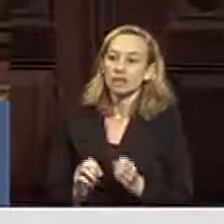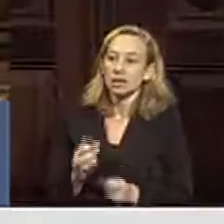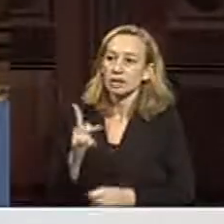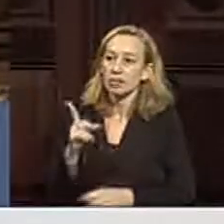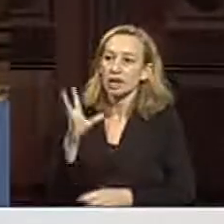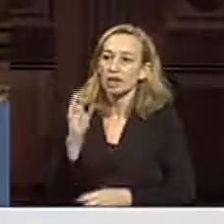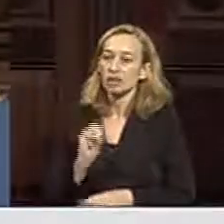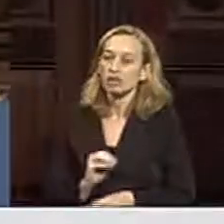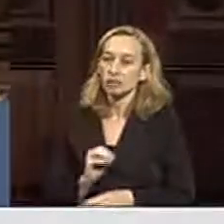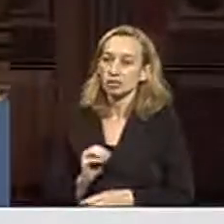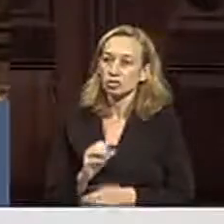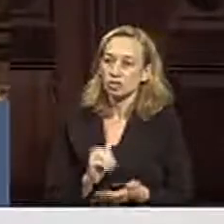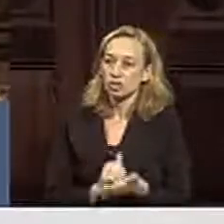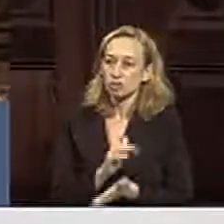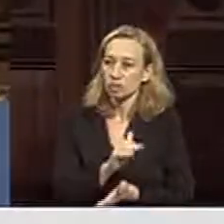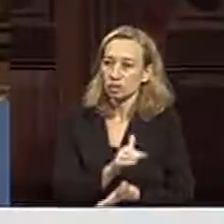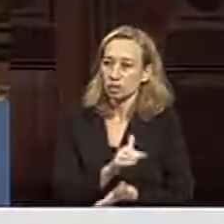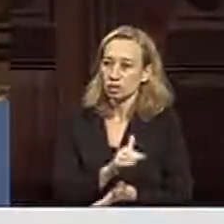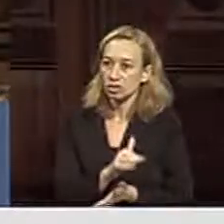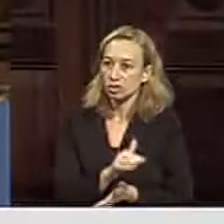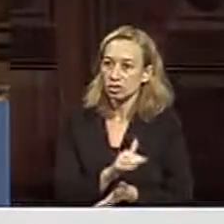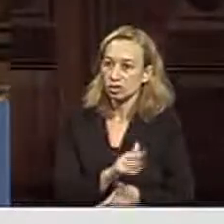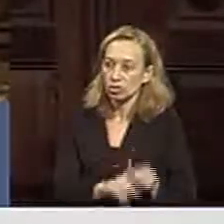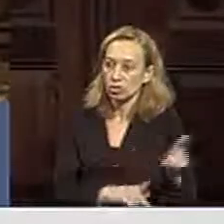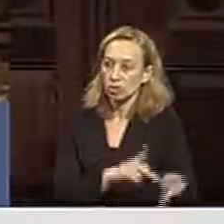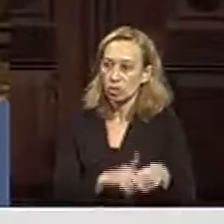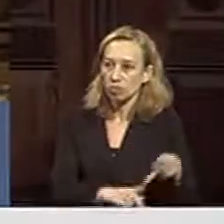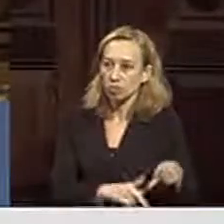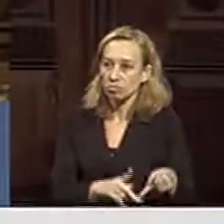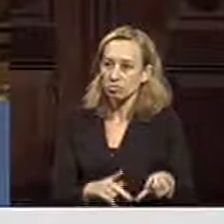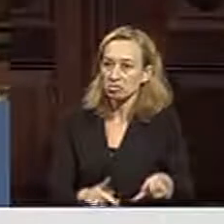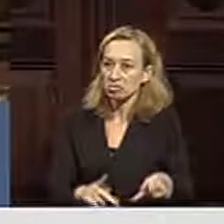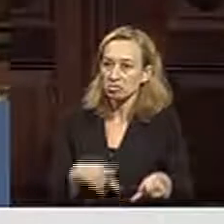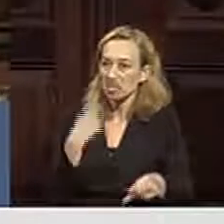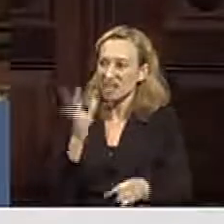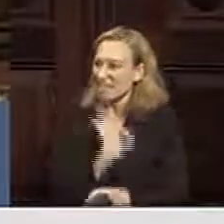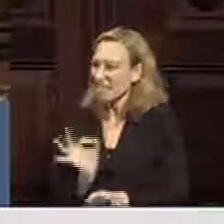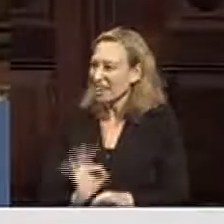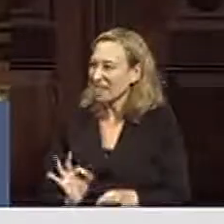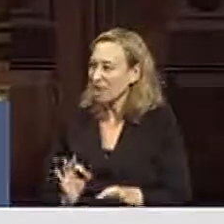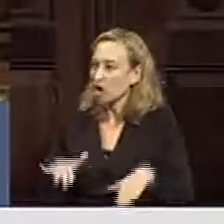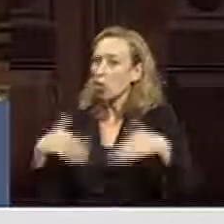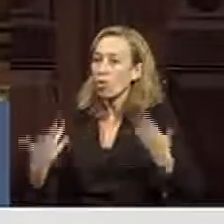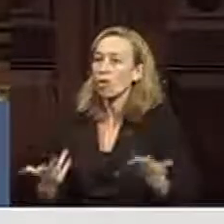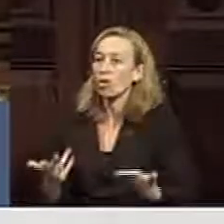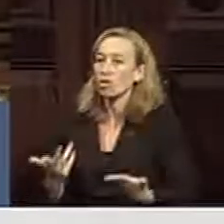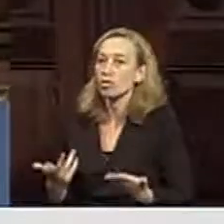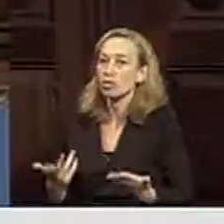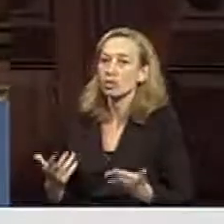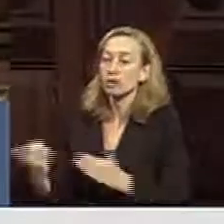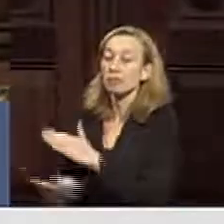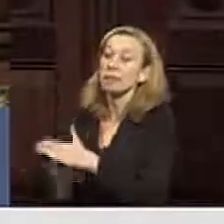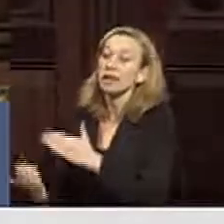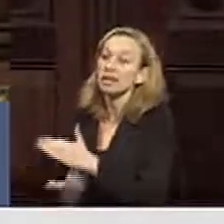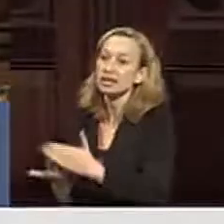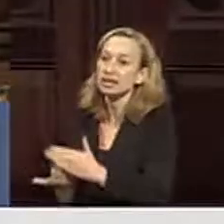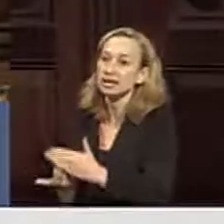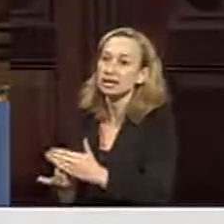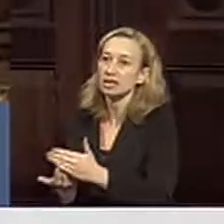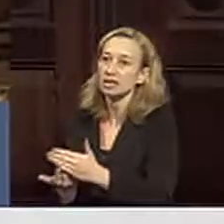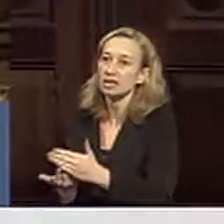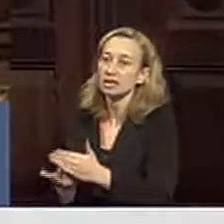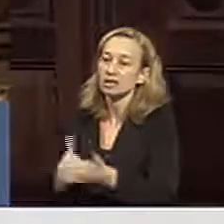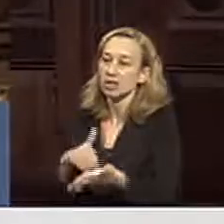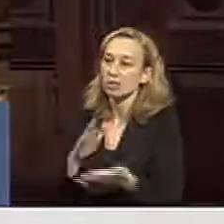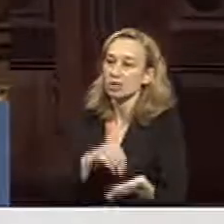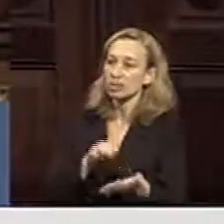voluntária, sem dizer sequer quais empresas vão ter o seu quadro diminuído. Propostas que